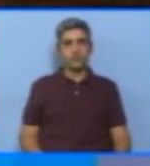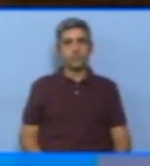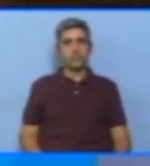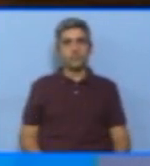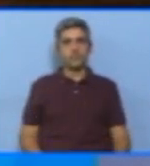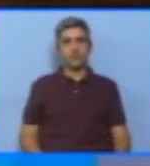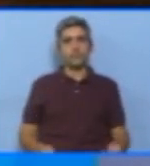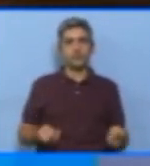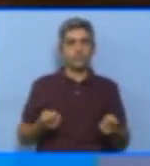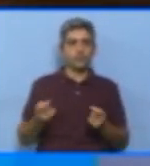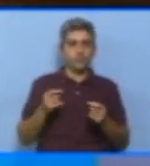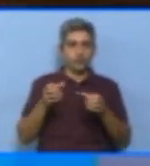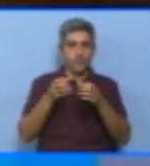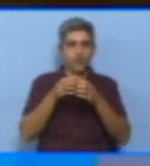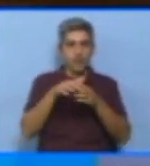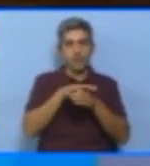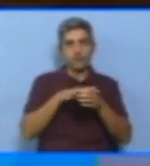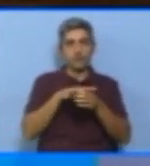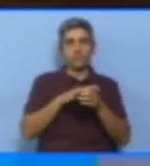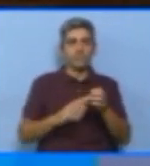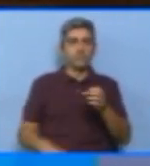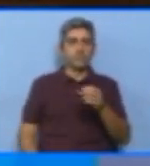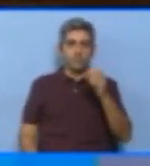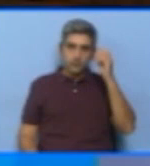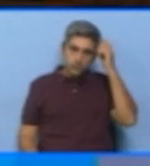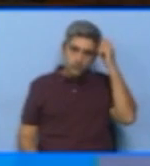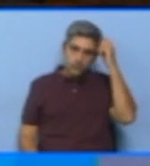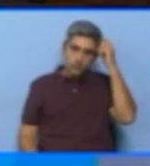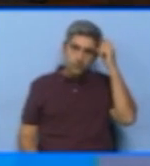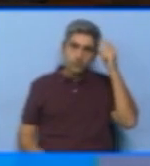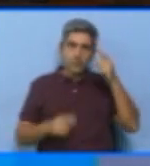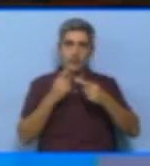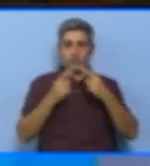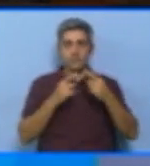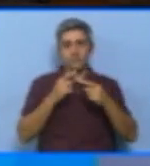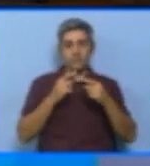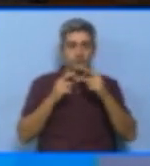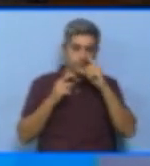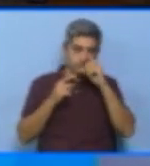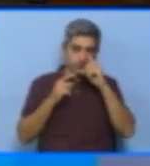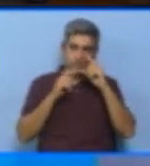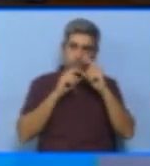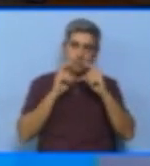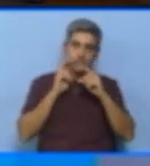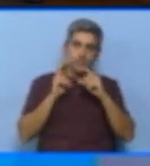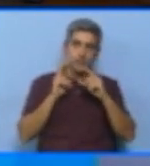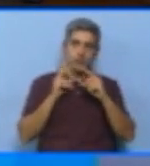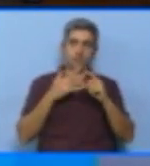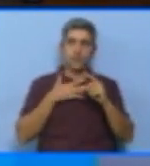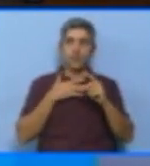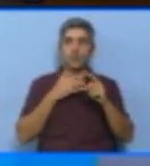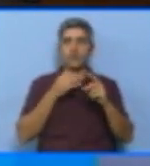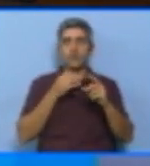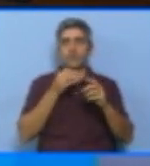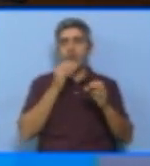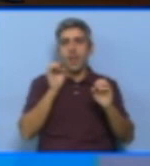que coordena, etc, etc. E isso às vezes penso que se poderia aplicar muito, sem querer estar aqui a